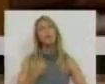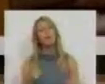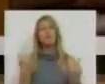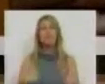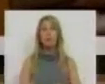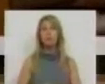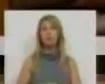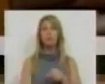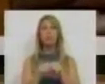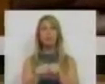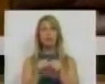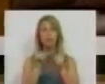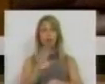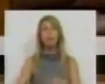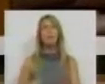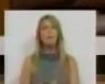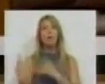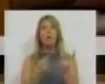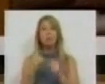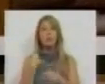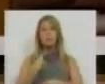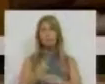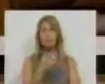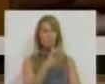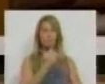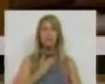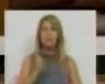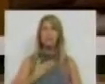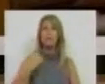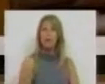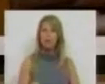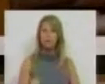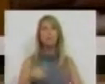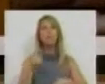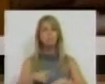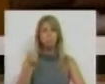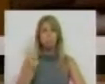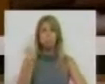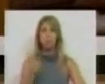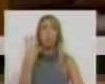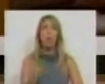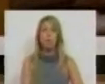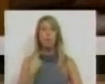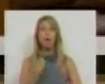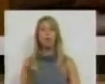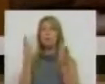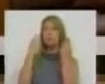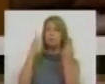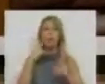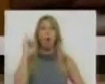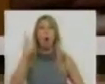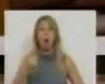política. Esta é a proposta e o debate dos mesmos PSD e CDS que durante 4 anos foram subservientes às ordens de